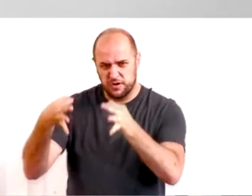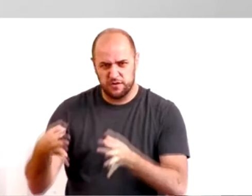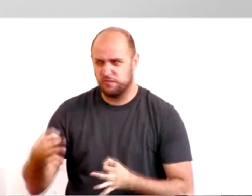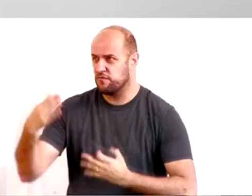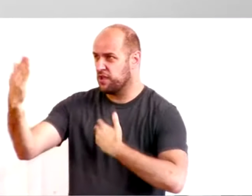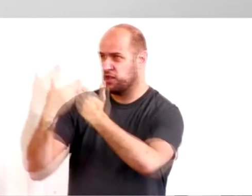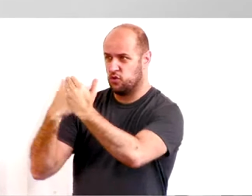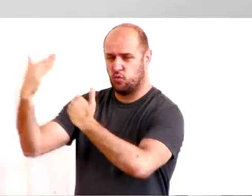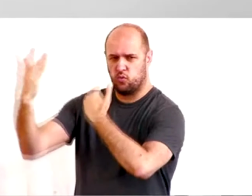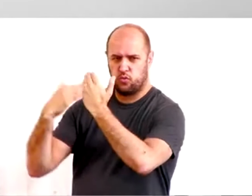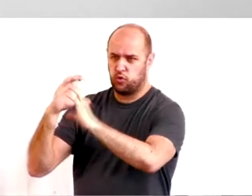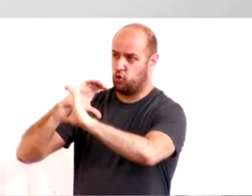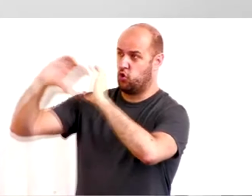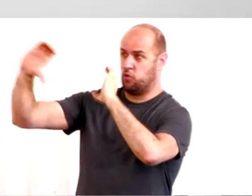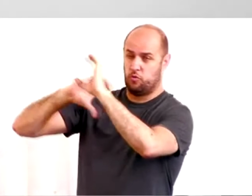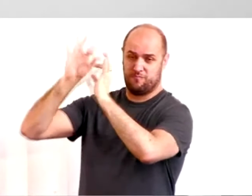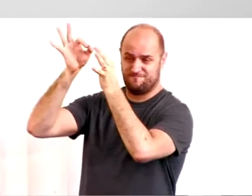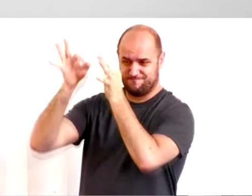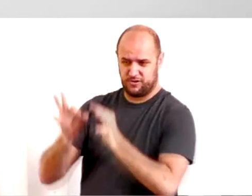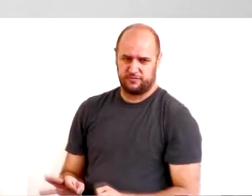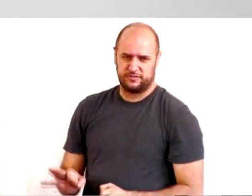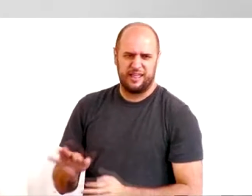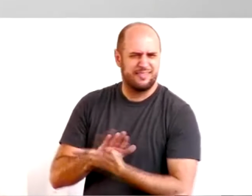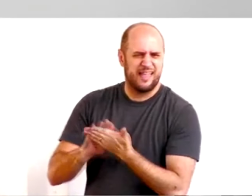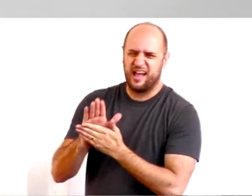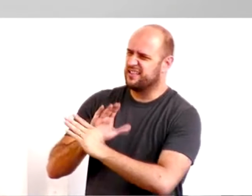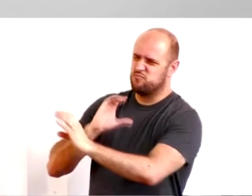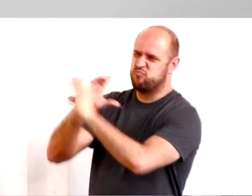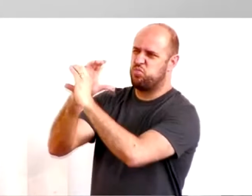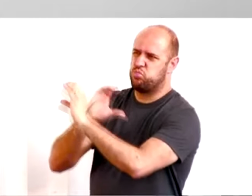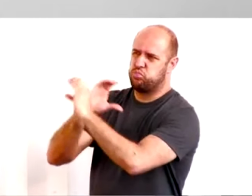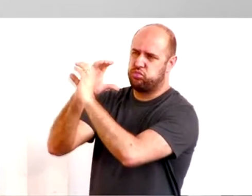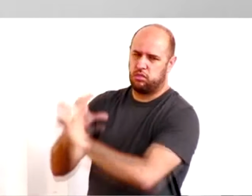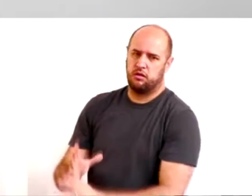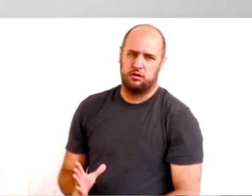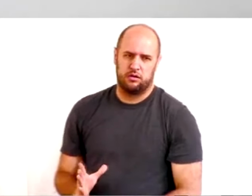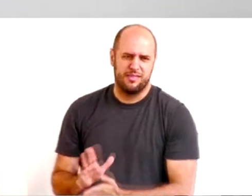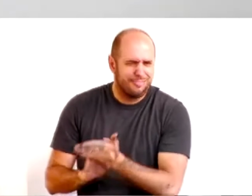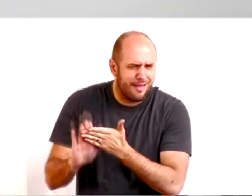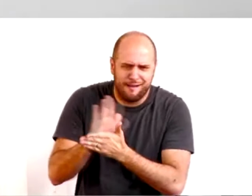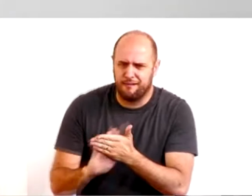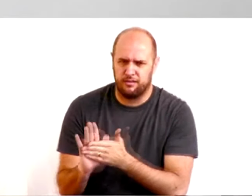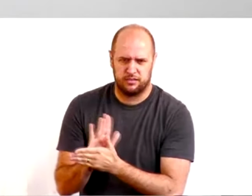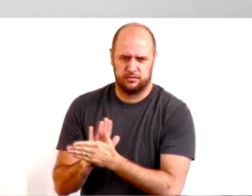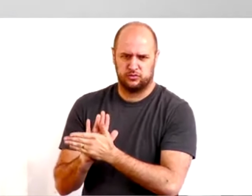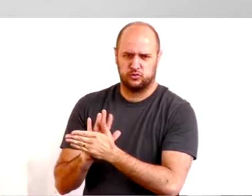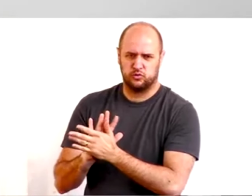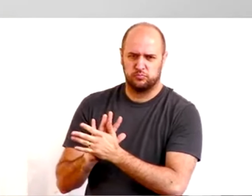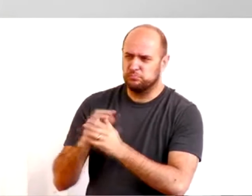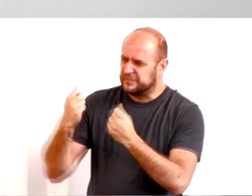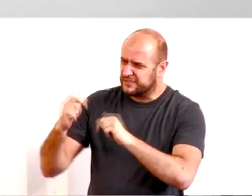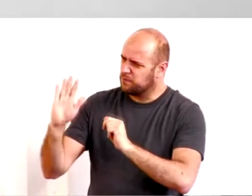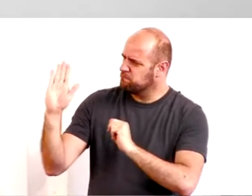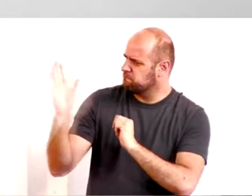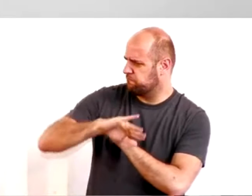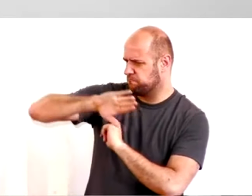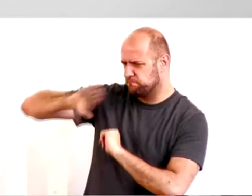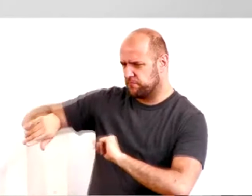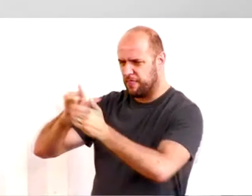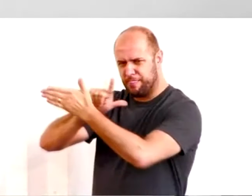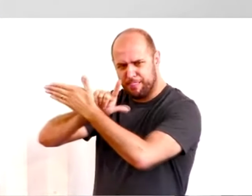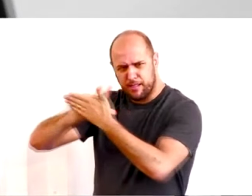obstáculo. Nada deve obscurecer a nossa visão neste relacionamento com Cristo. E a pergunta